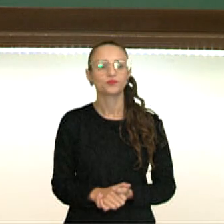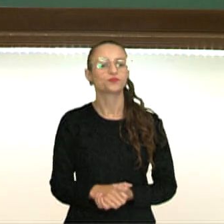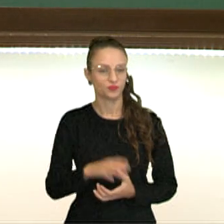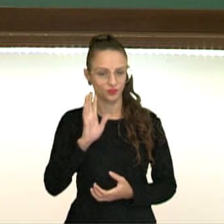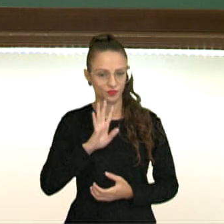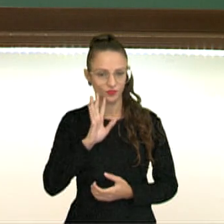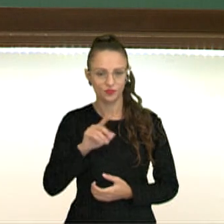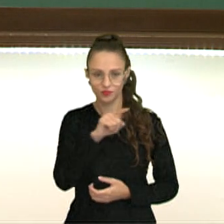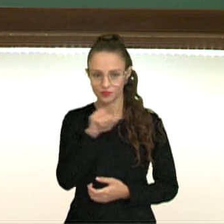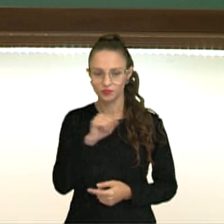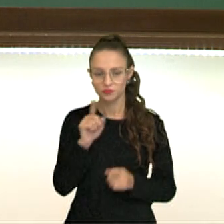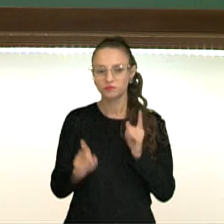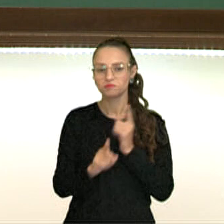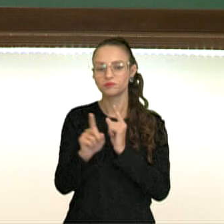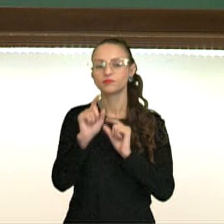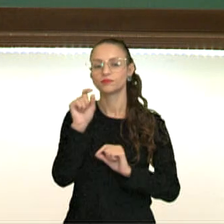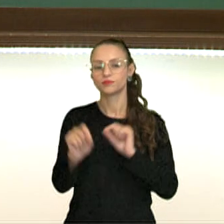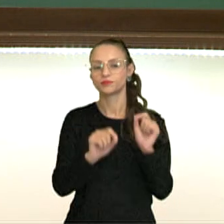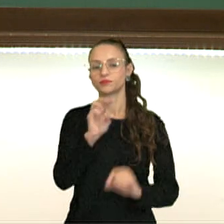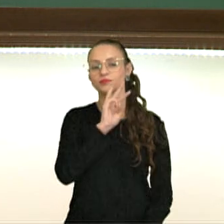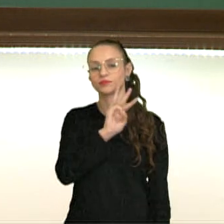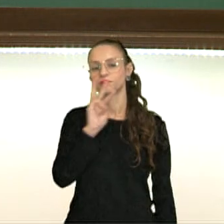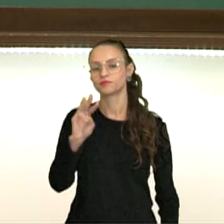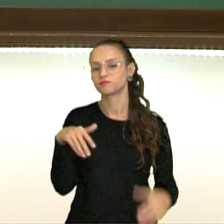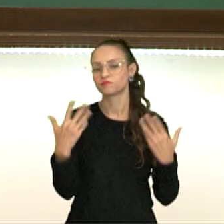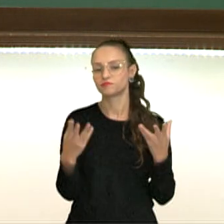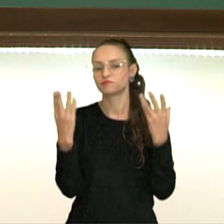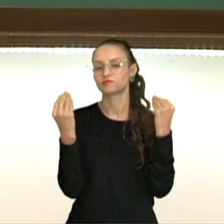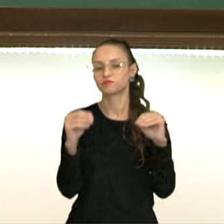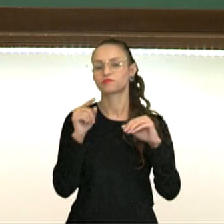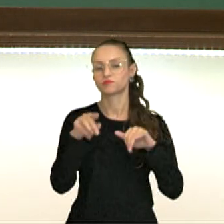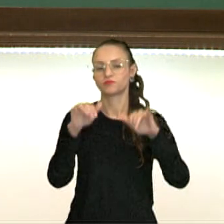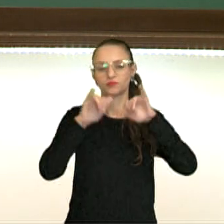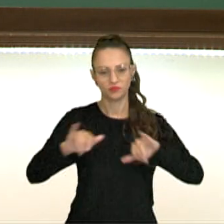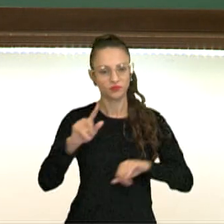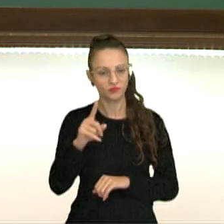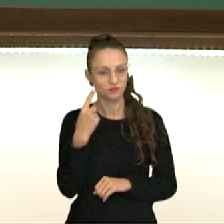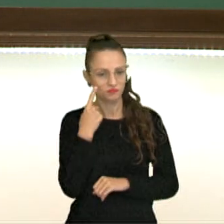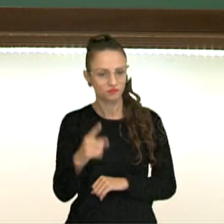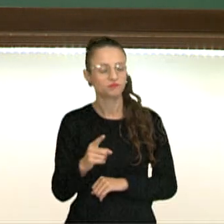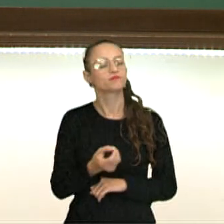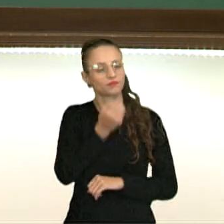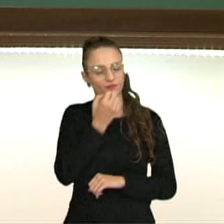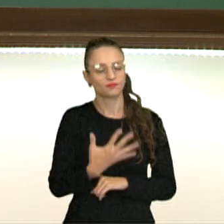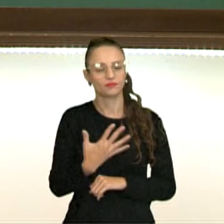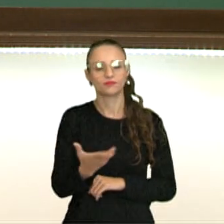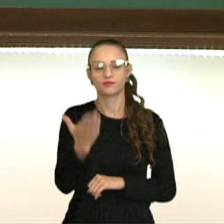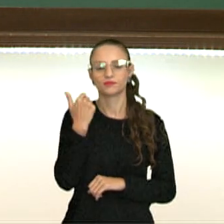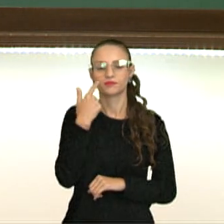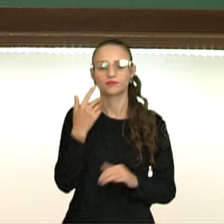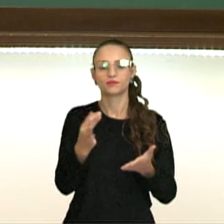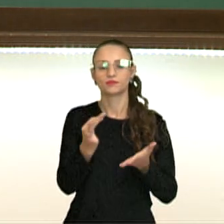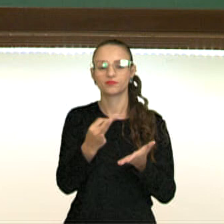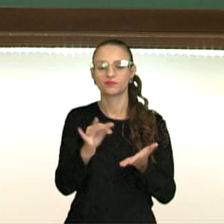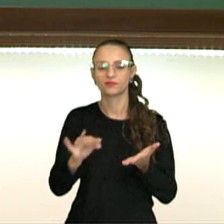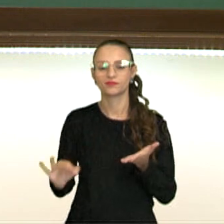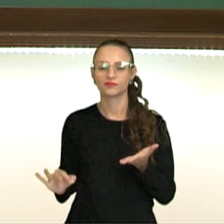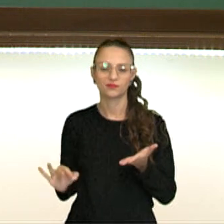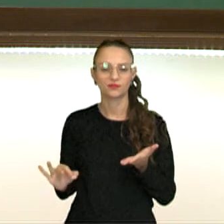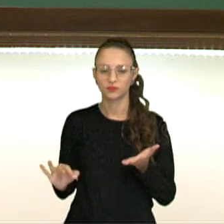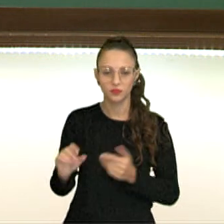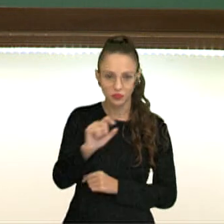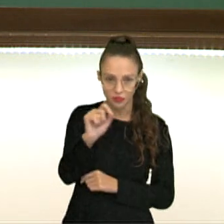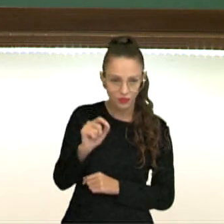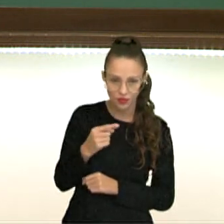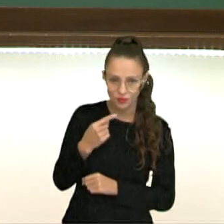Legal, você descobriu em qual site foi publicado então? Descobriu? Que bom, mas vamos conferir então aqueles que ainda